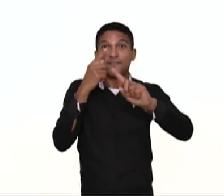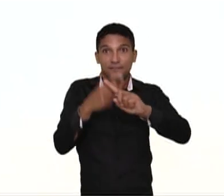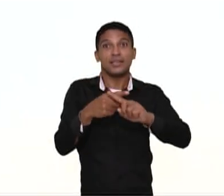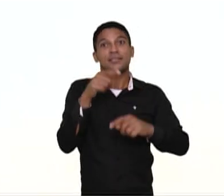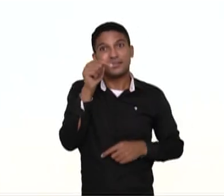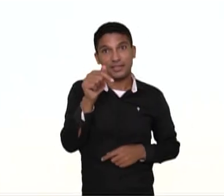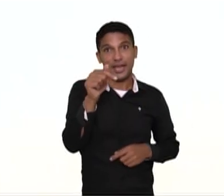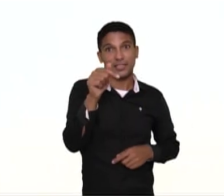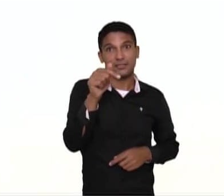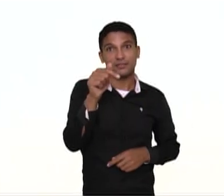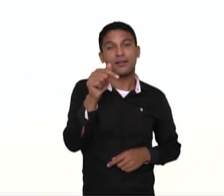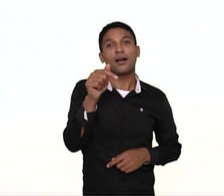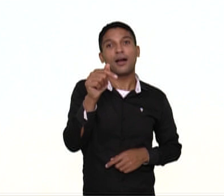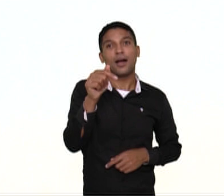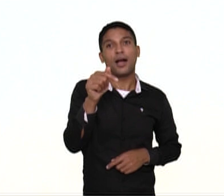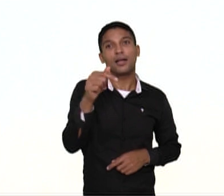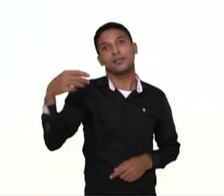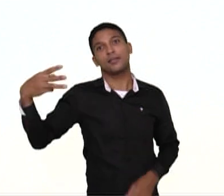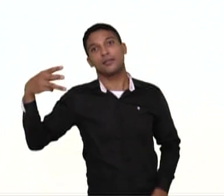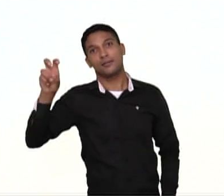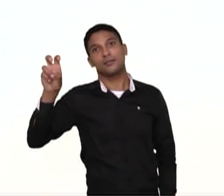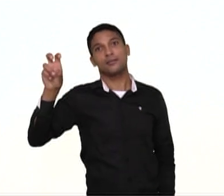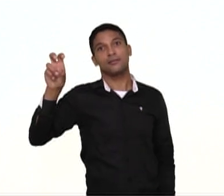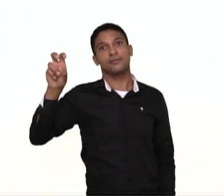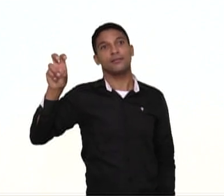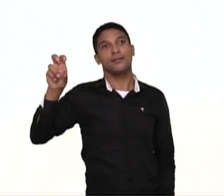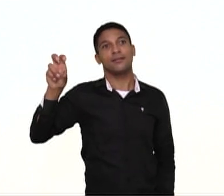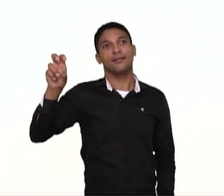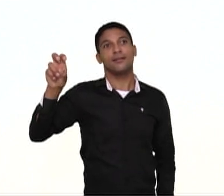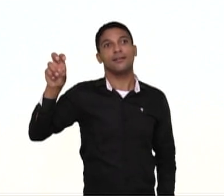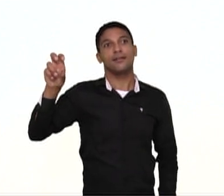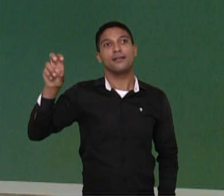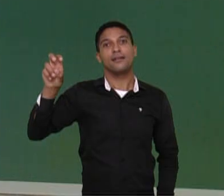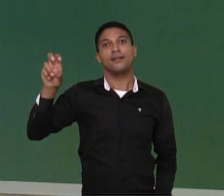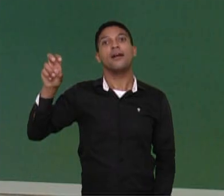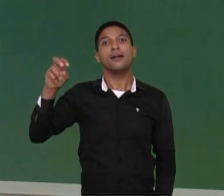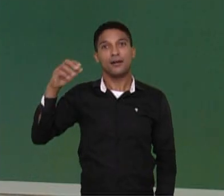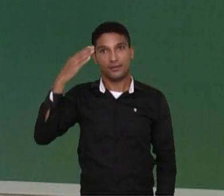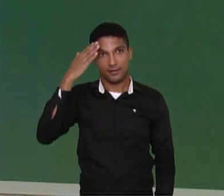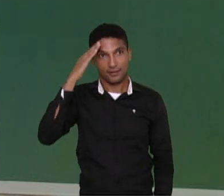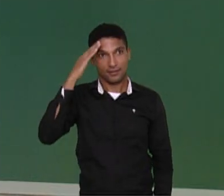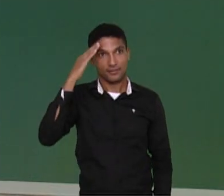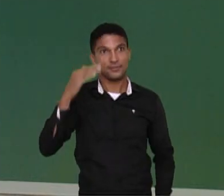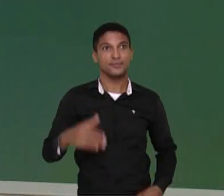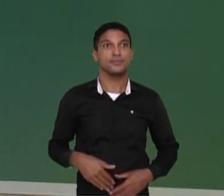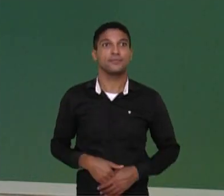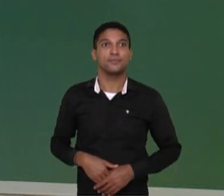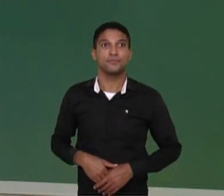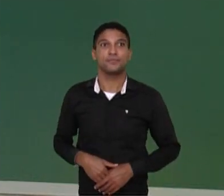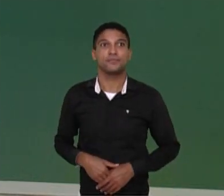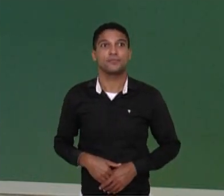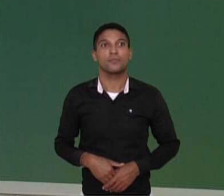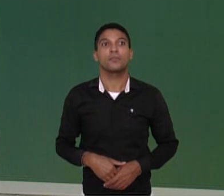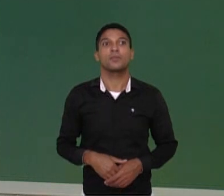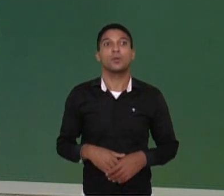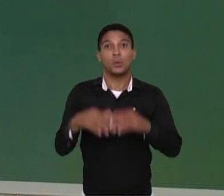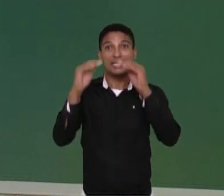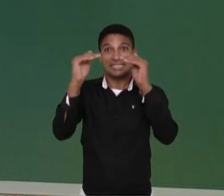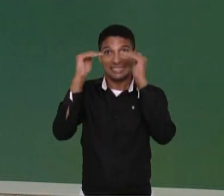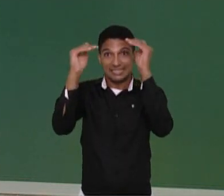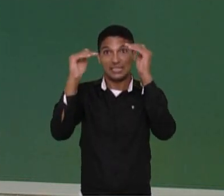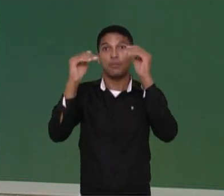que multiplicar o 7 para chegar em 35? Eu teria que multiplicar por 5. Ou seja, multiplicar por 5 o numerador